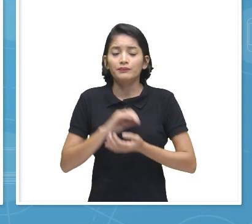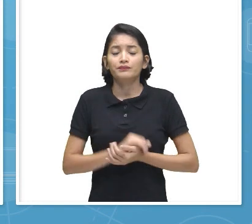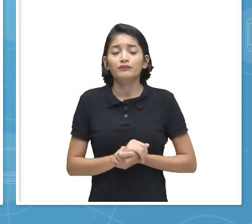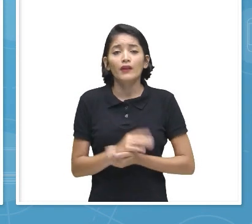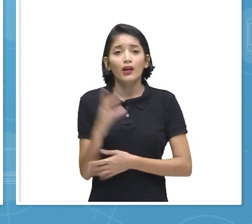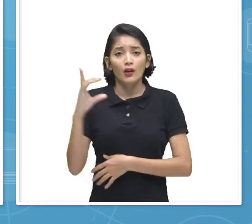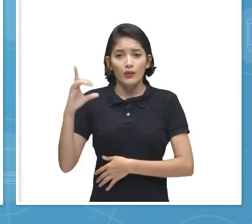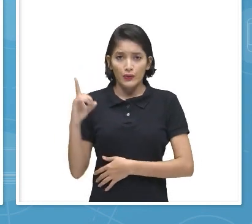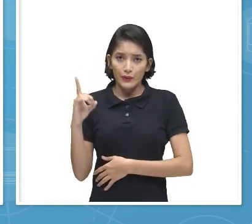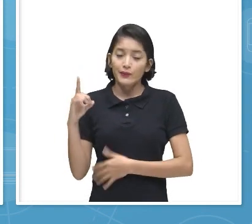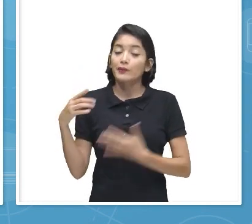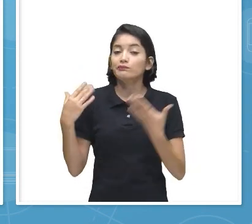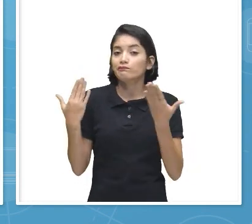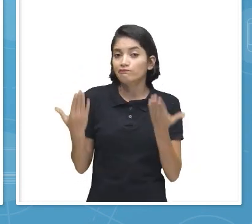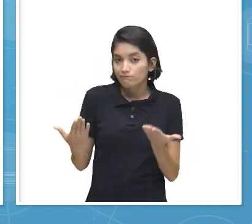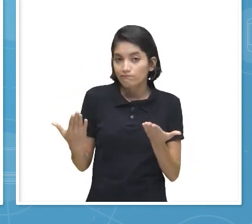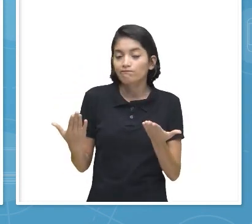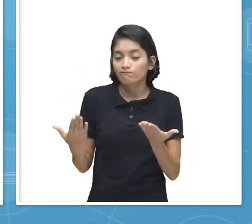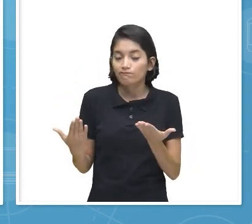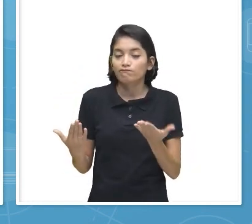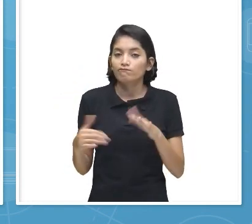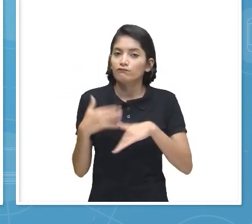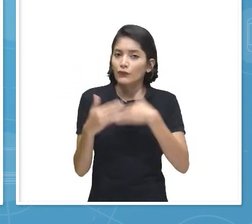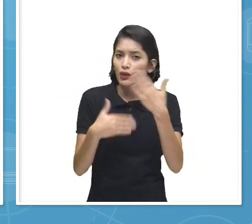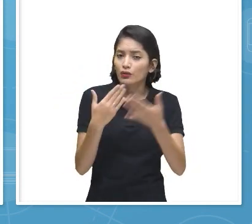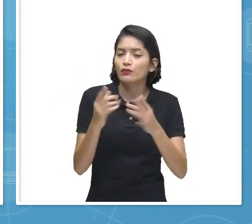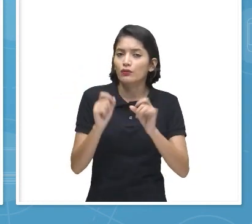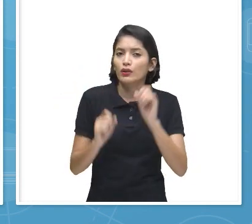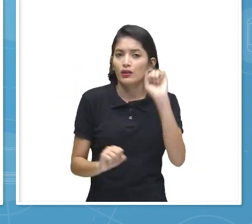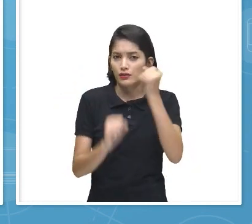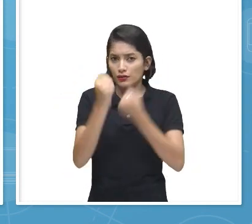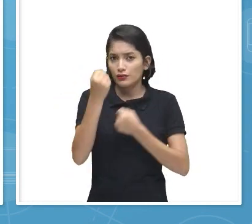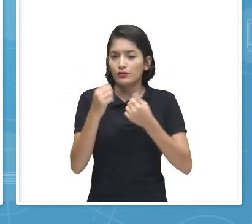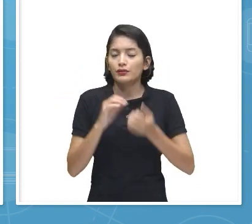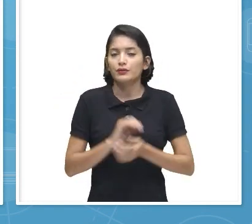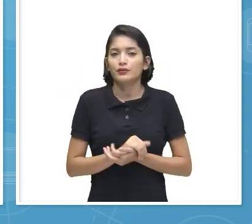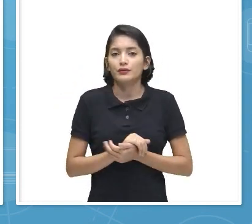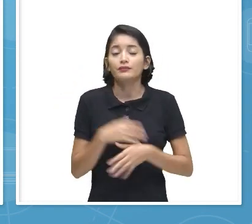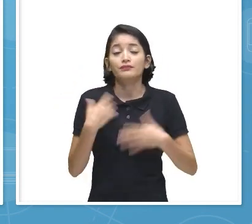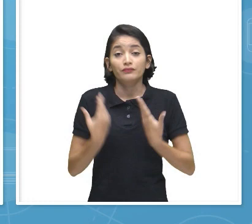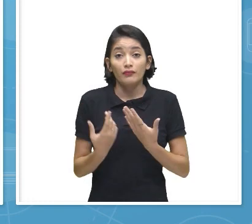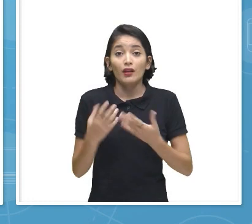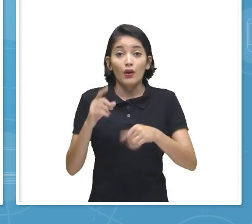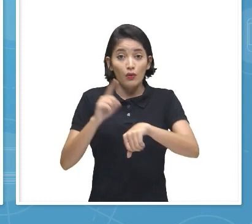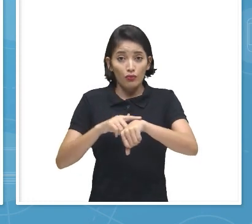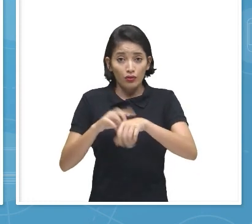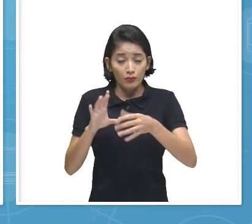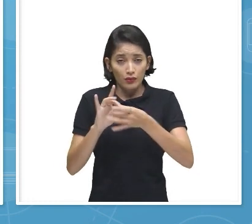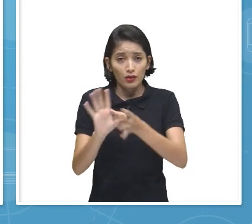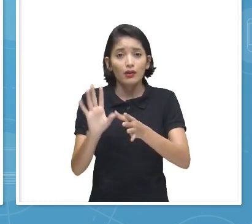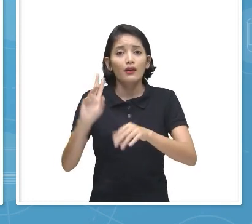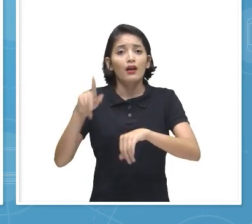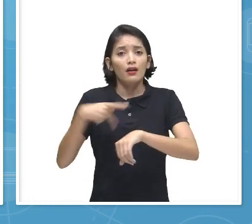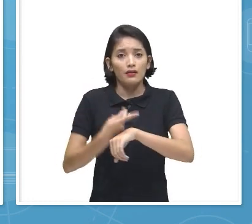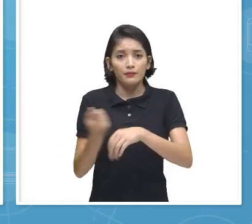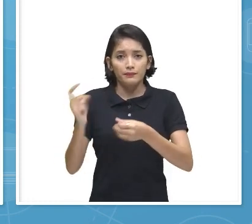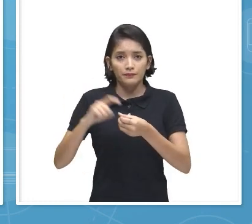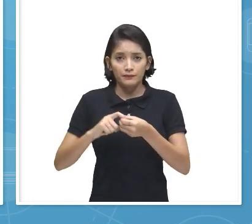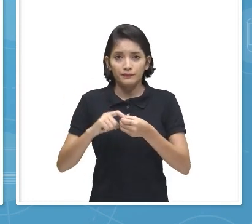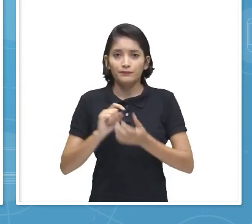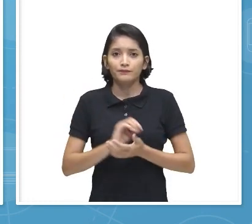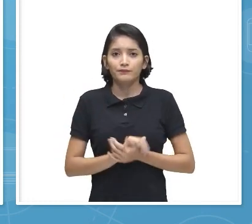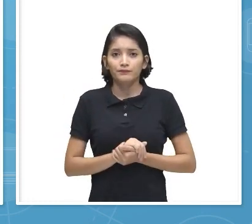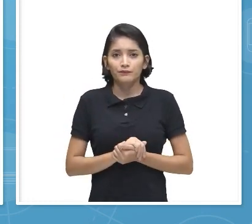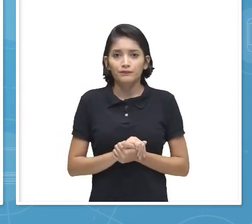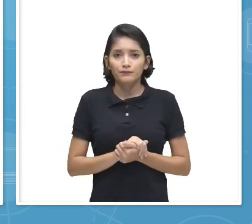a manufatura que conseguiu aí desenvolver cada vez mais a indústria? Então fica para vocês esse tempo e daqui a pouco a gente retorna.